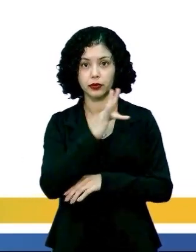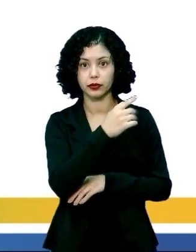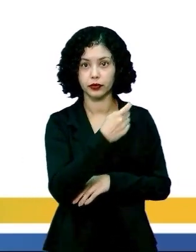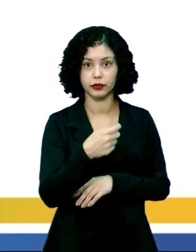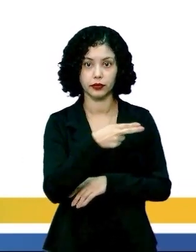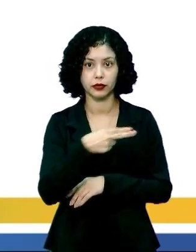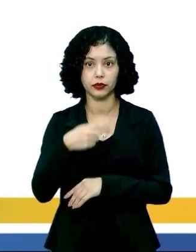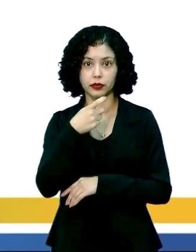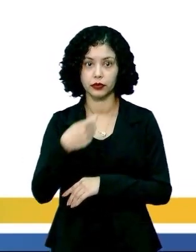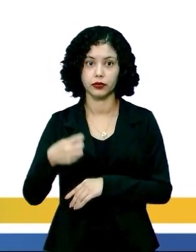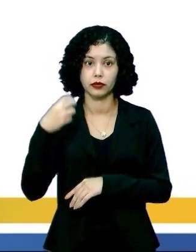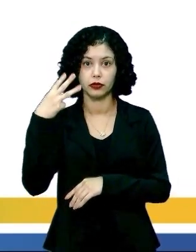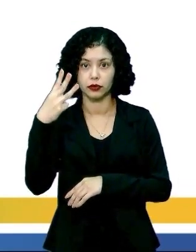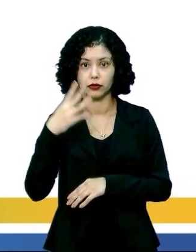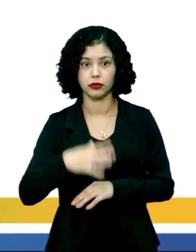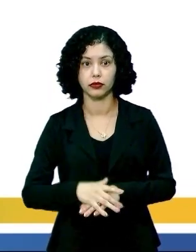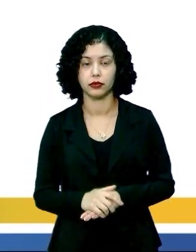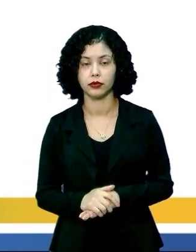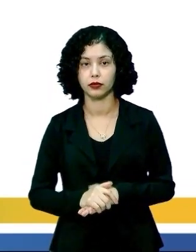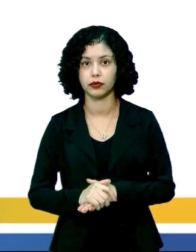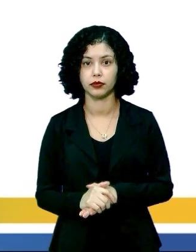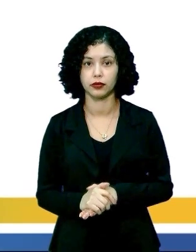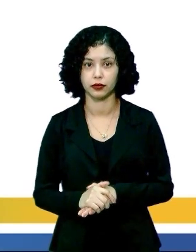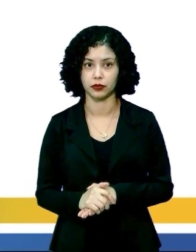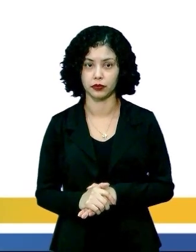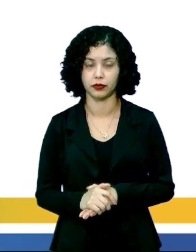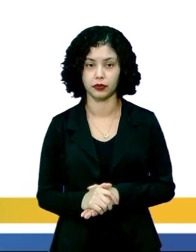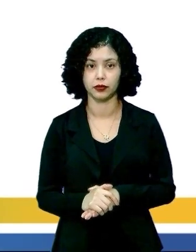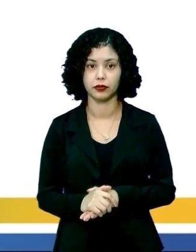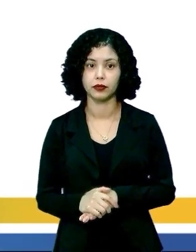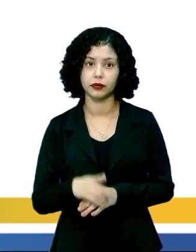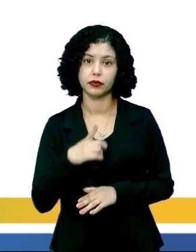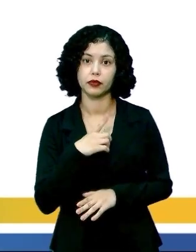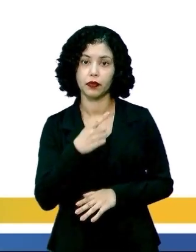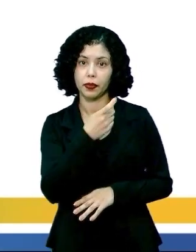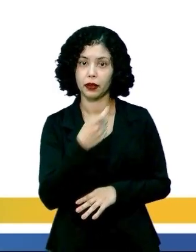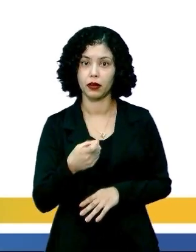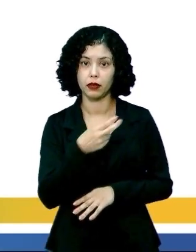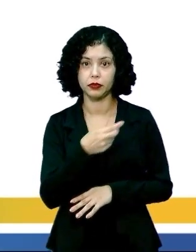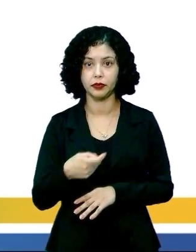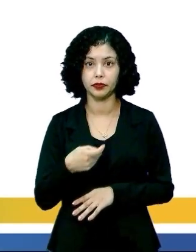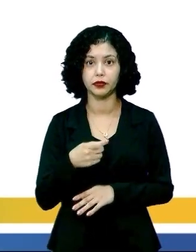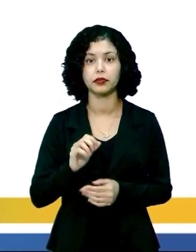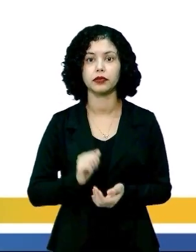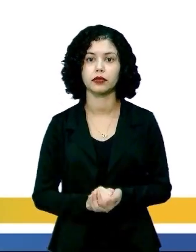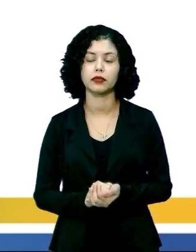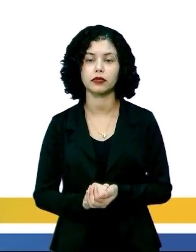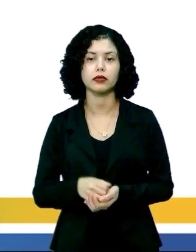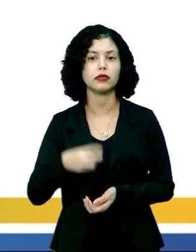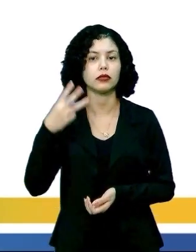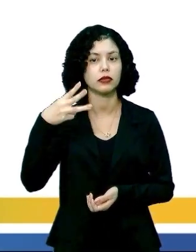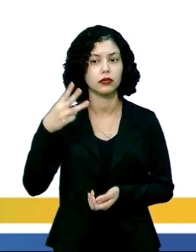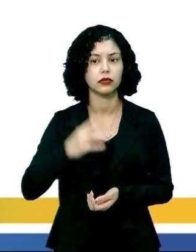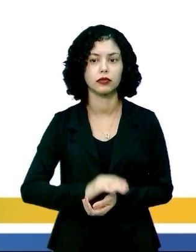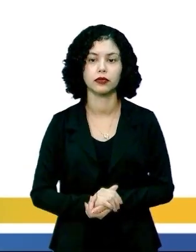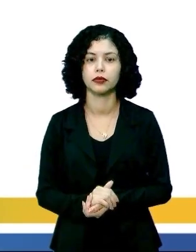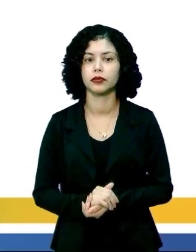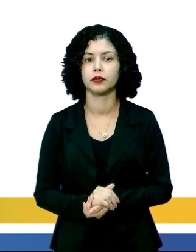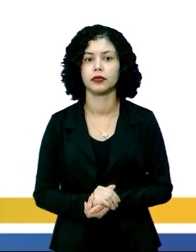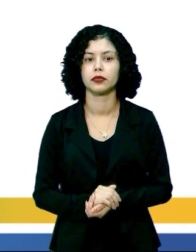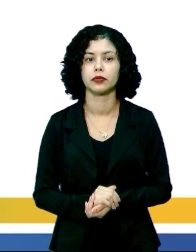representaremos o gráfico de uma função onde eu tenho f de x igual a x ao